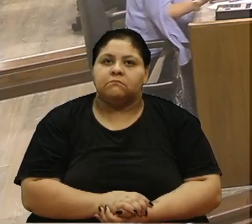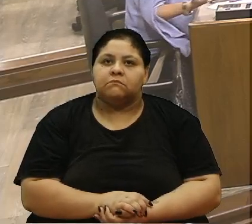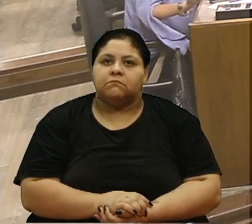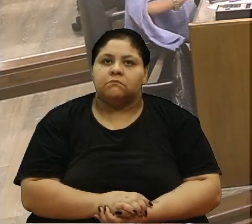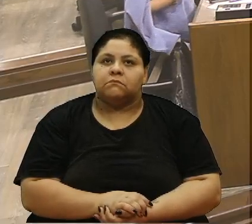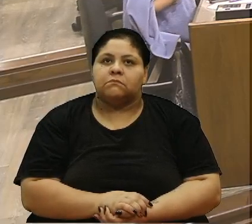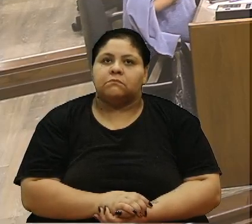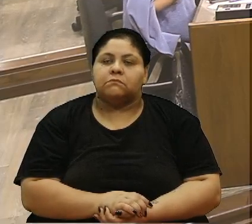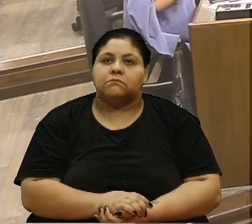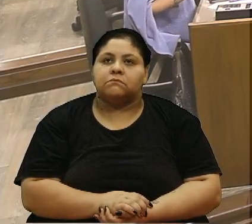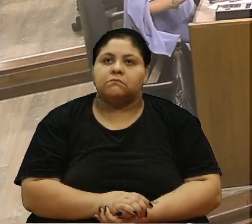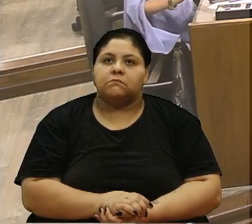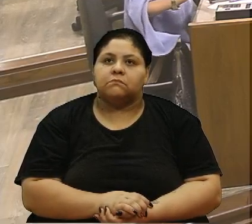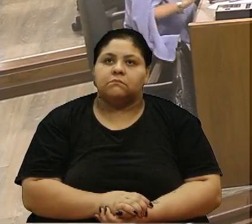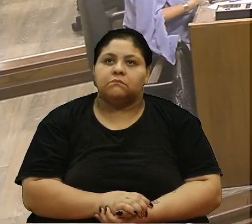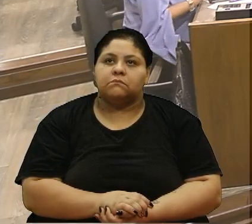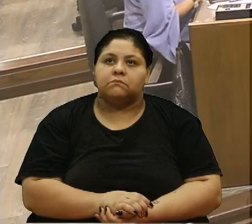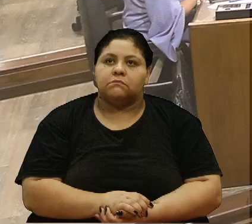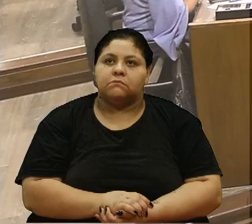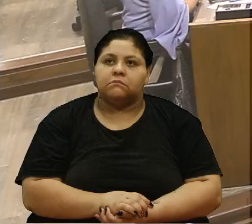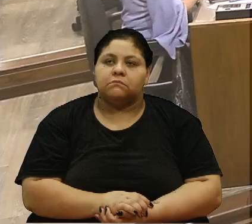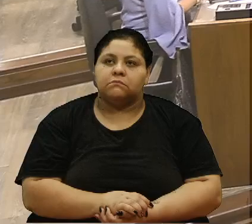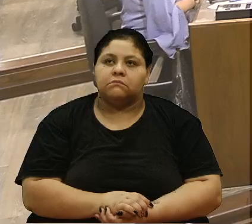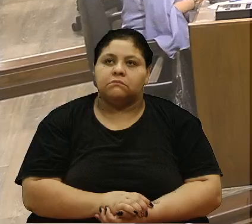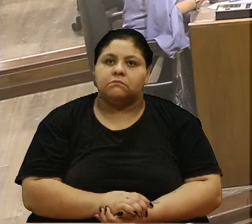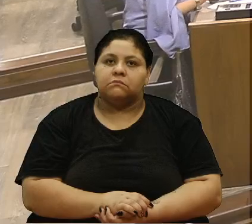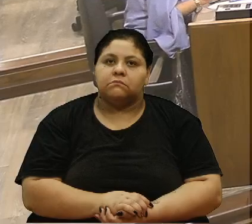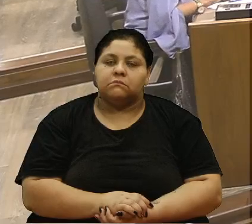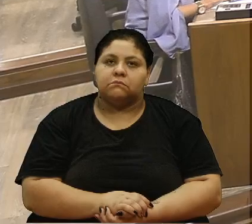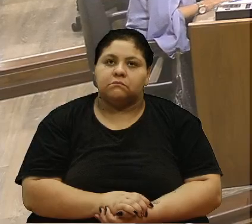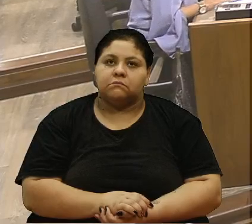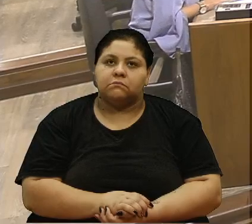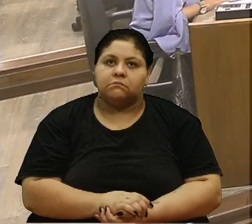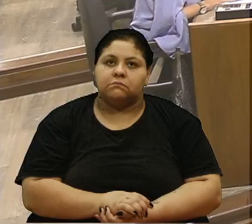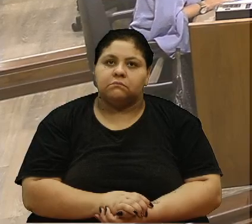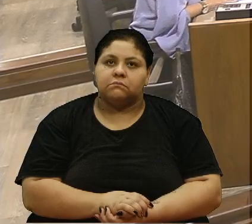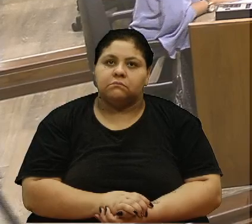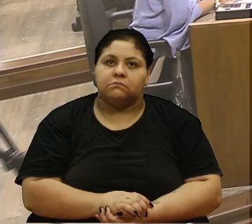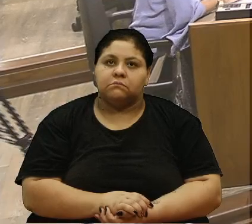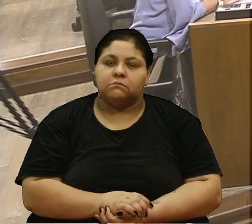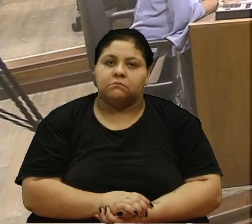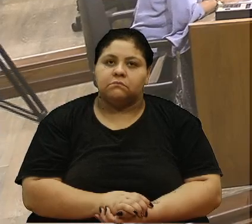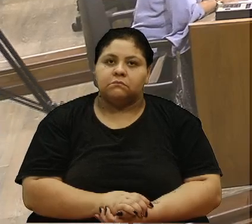Vai usar a minha declaração, meu espaço amanhã?